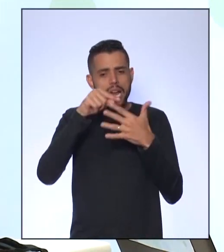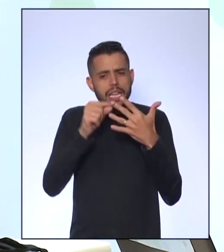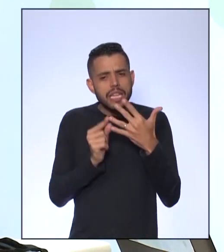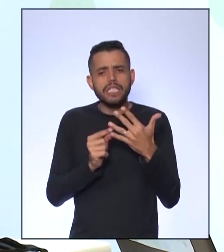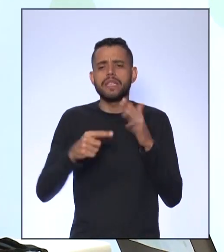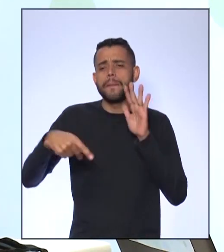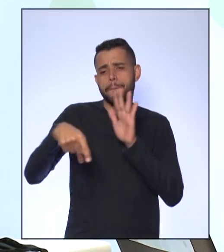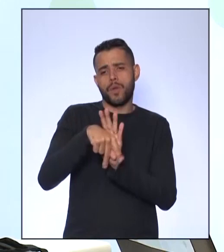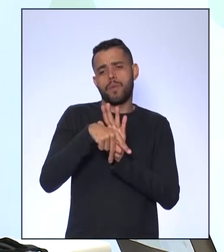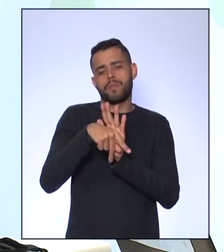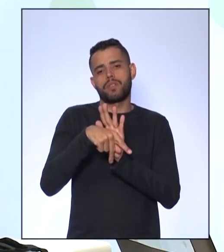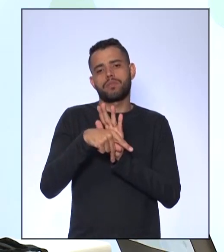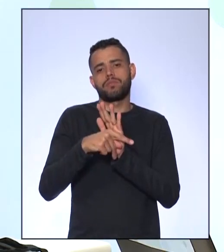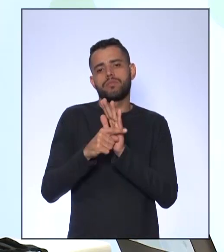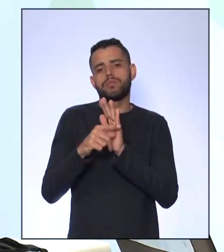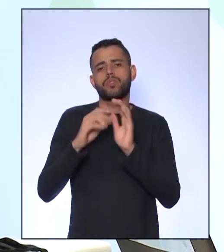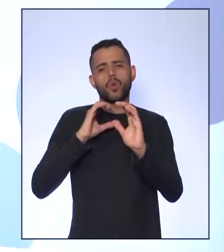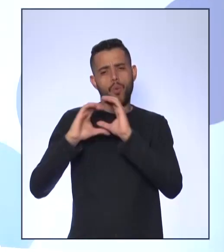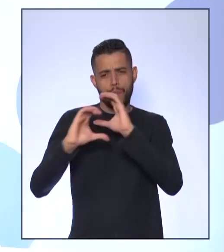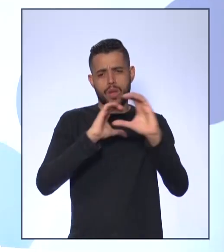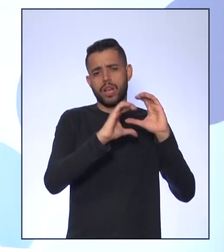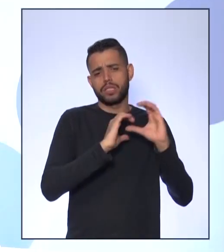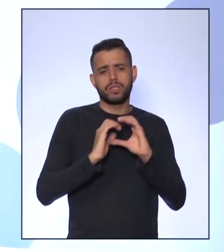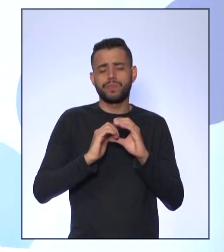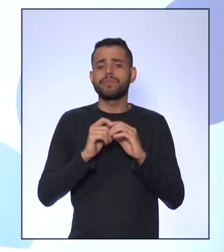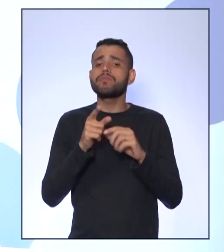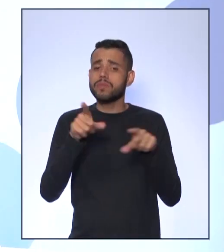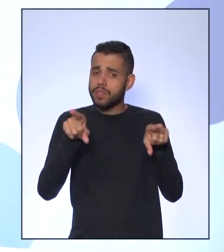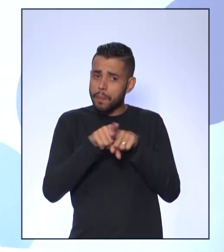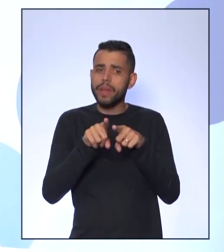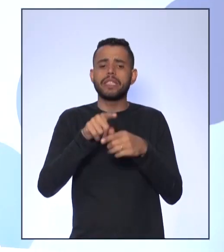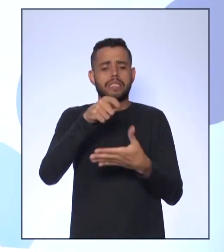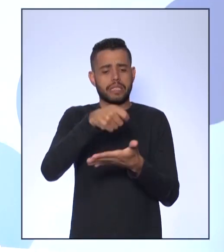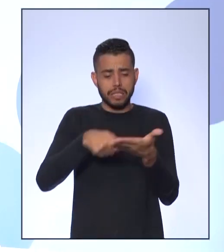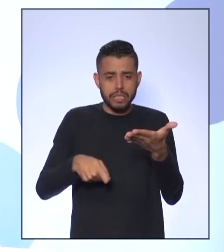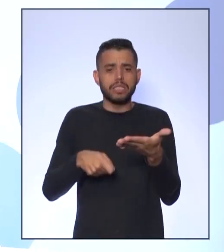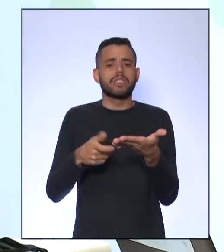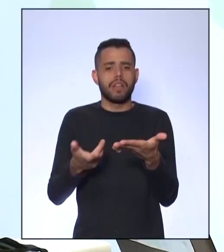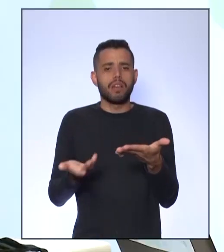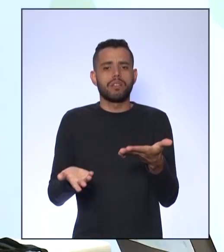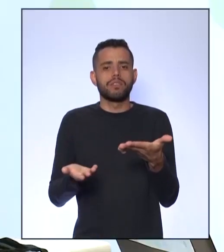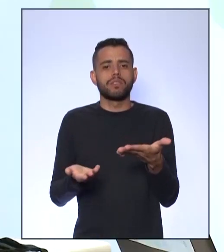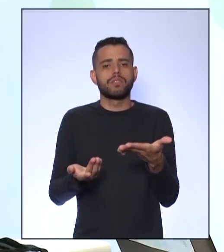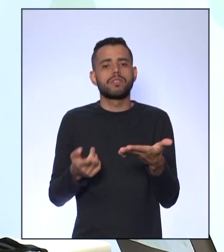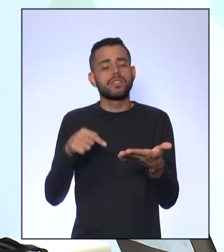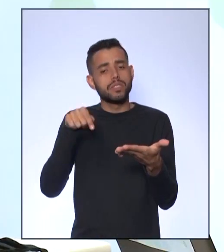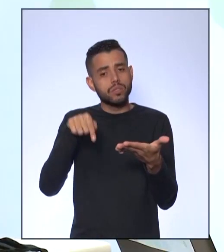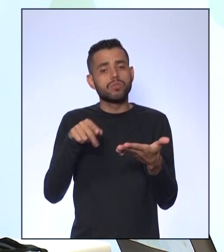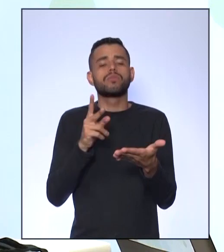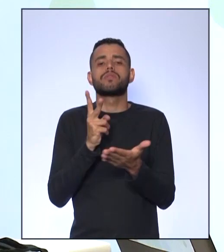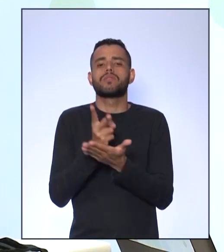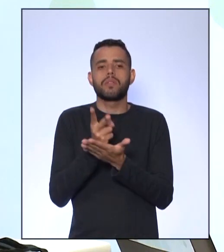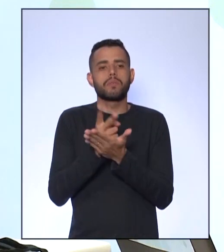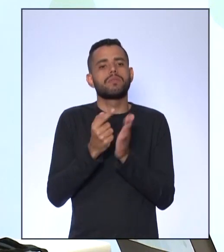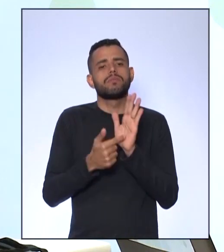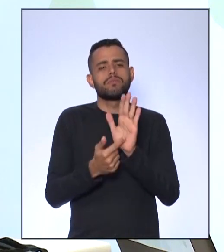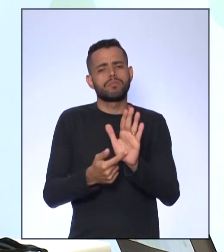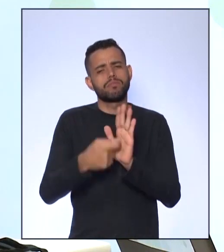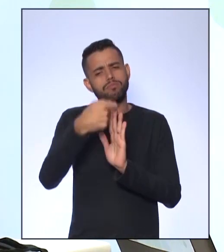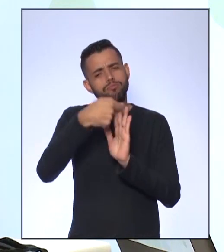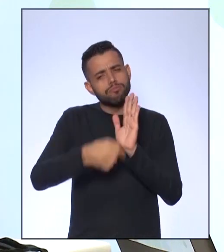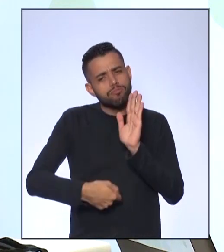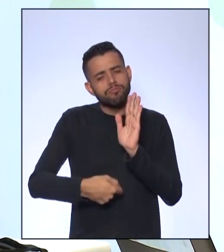ela se comunicar. Isso também representa na escrita, viu, professor Mauro? Isso é muito apresentado na escrita, nas